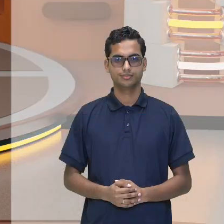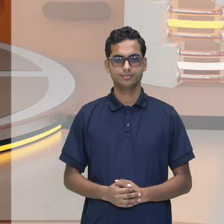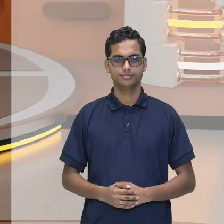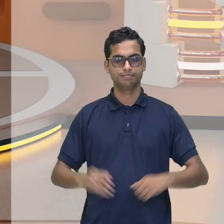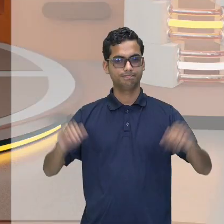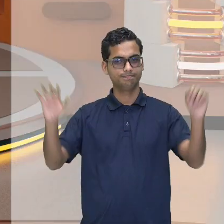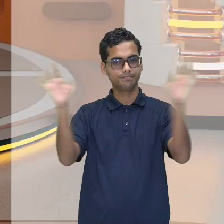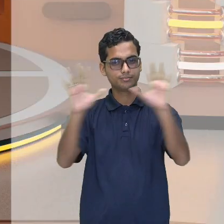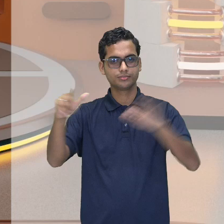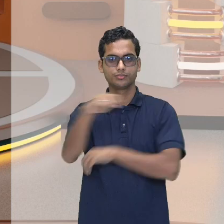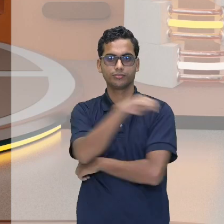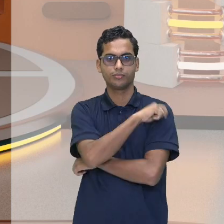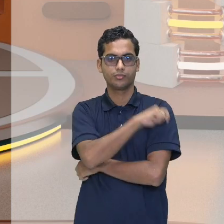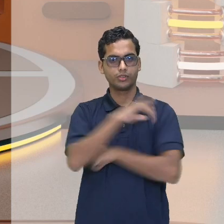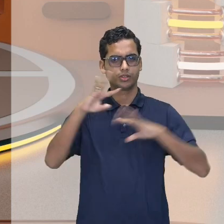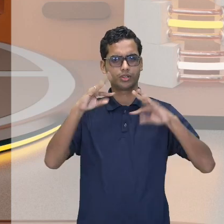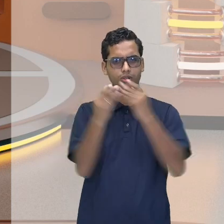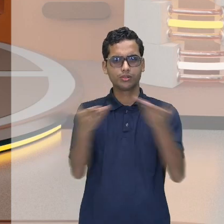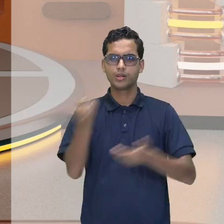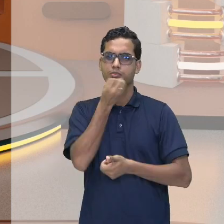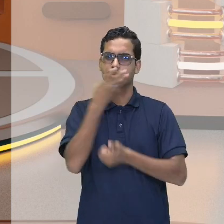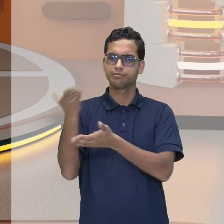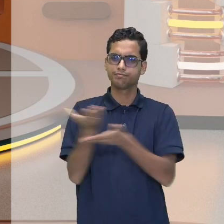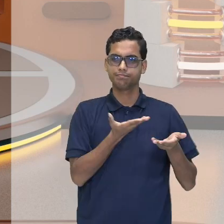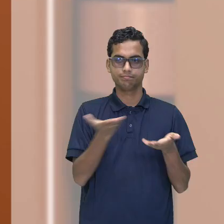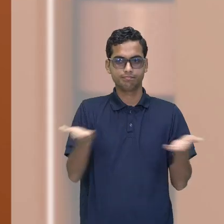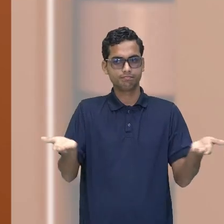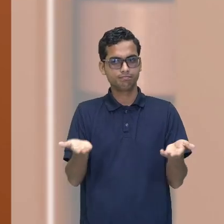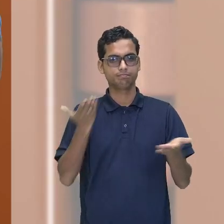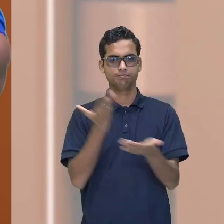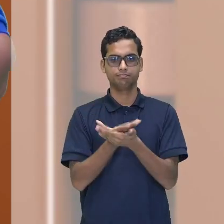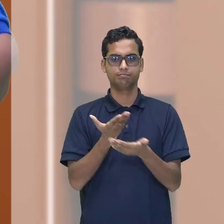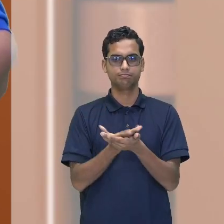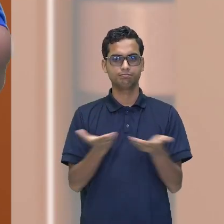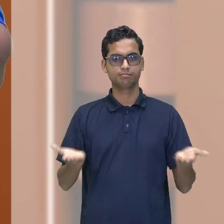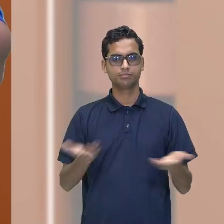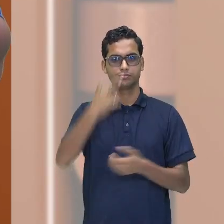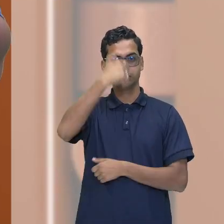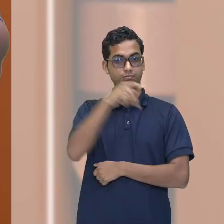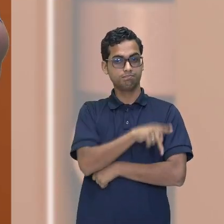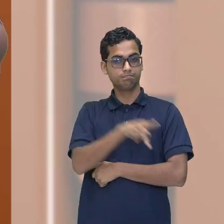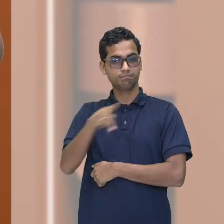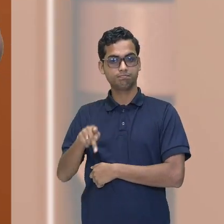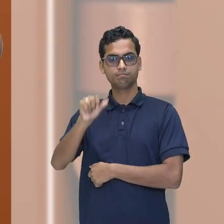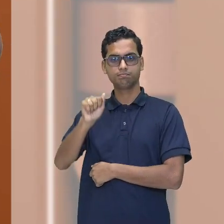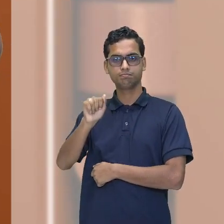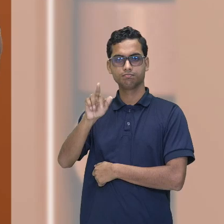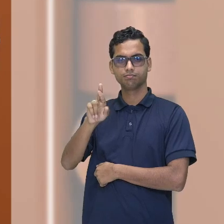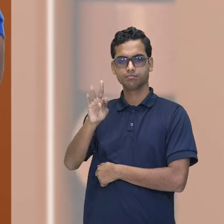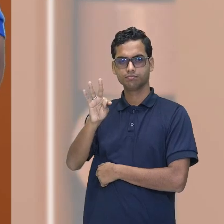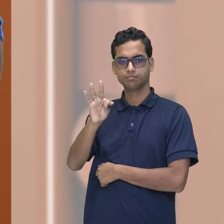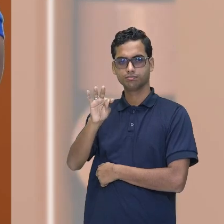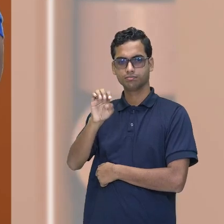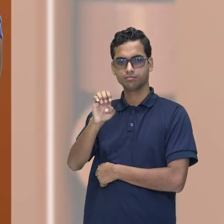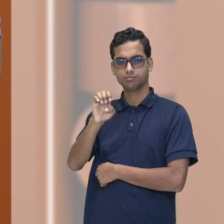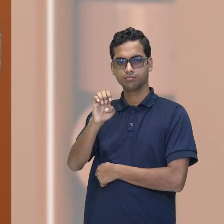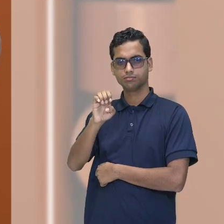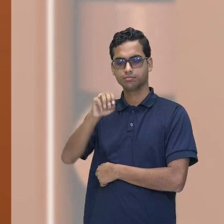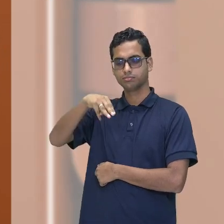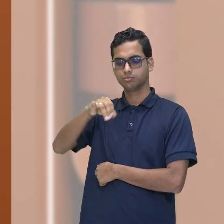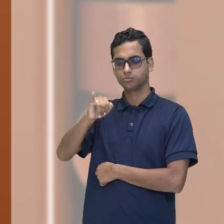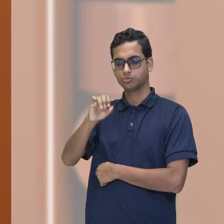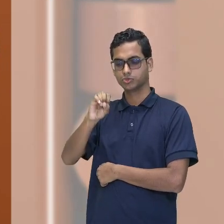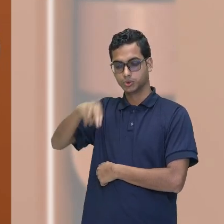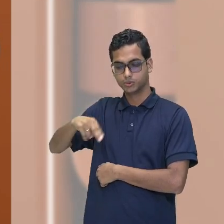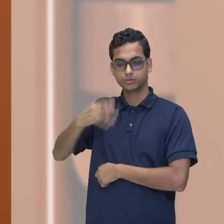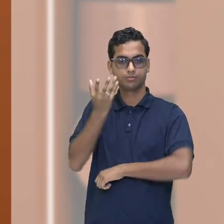Olá, sejam todos muito bem-vindos. Eu sou o professor Artemio Montanho, do Componente de História. É um prazer imenso